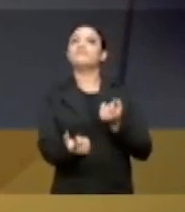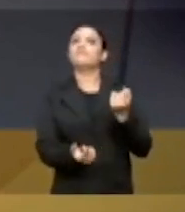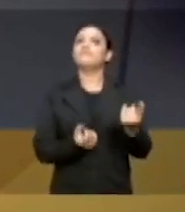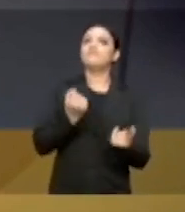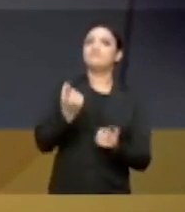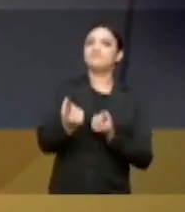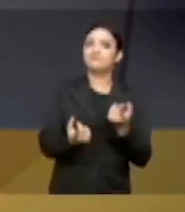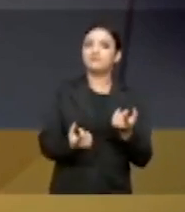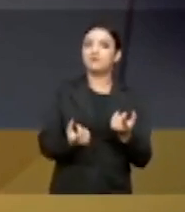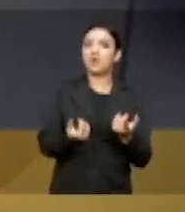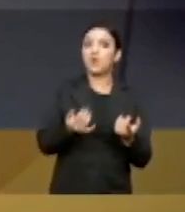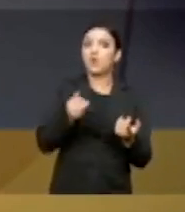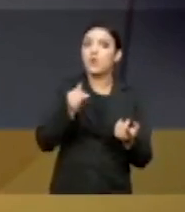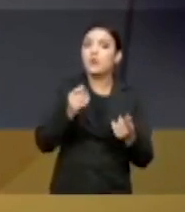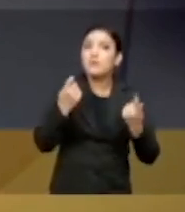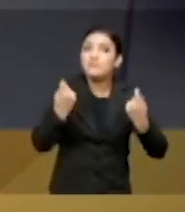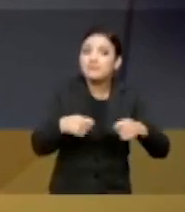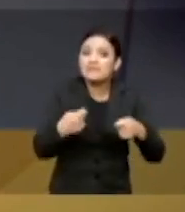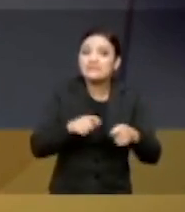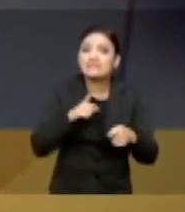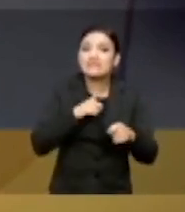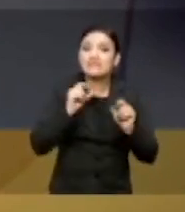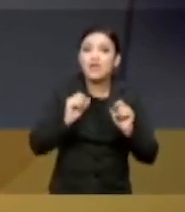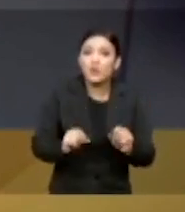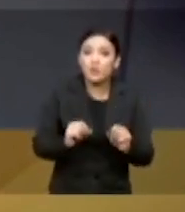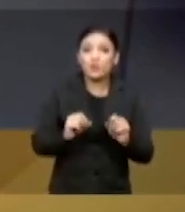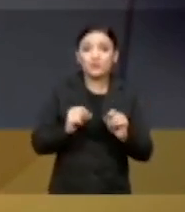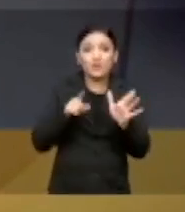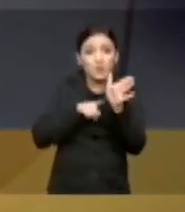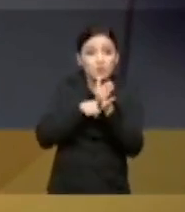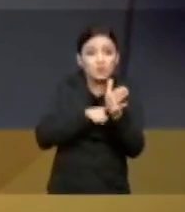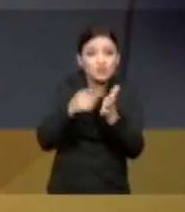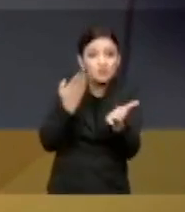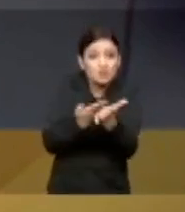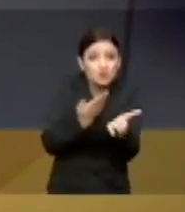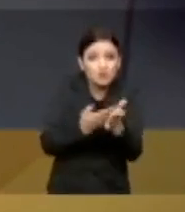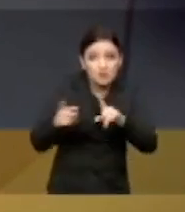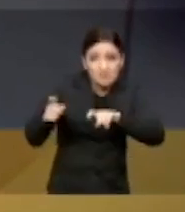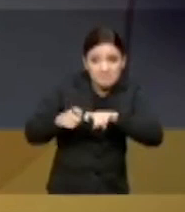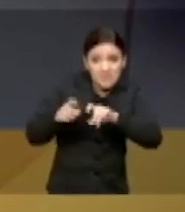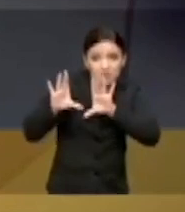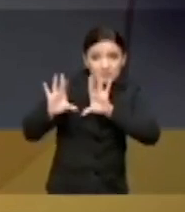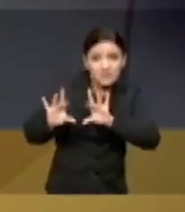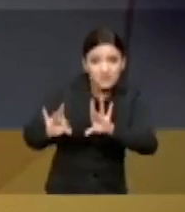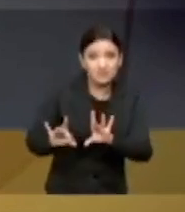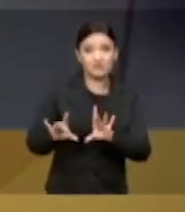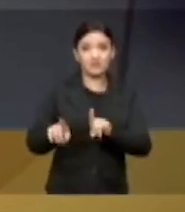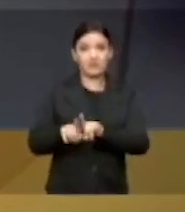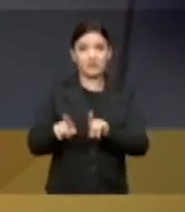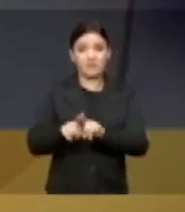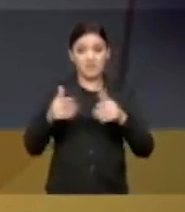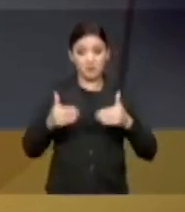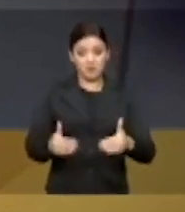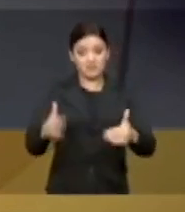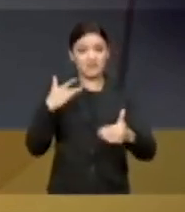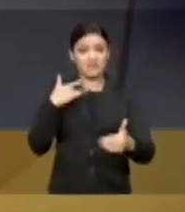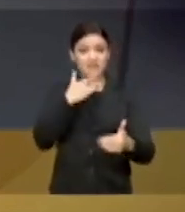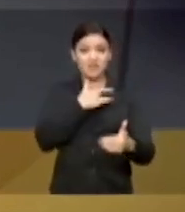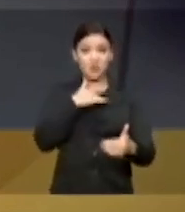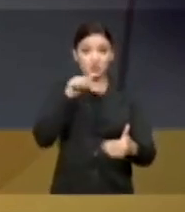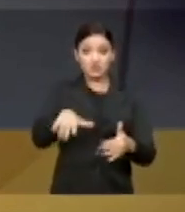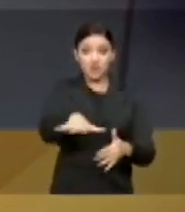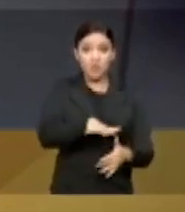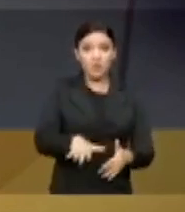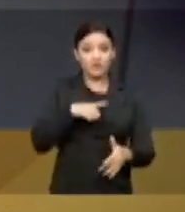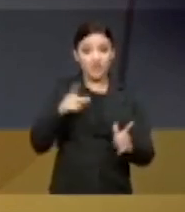que inclui um estrito juízo médico-científico da exclusiva parte do Ministério da Saúde, órgão da União para